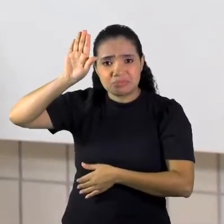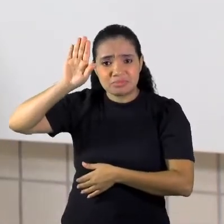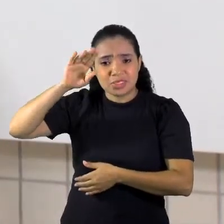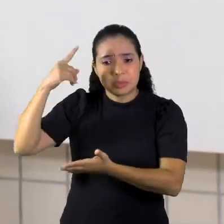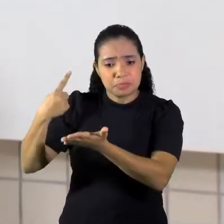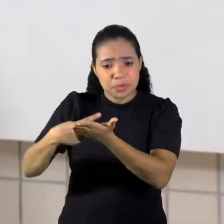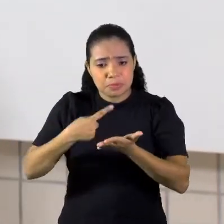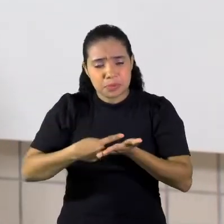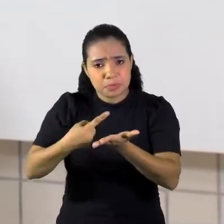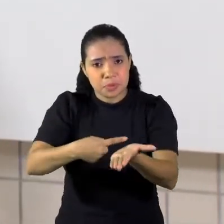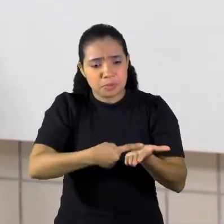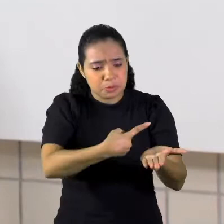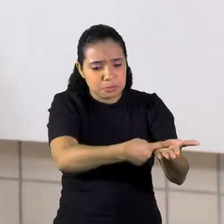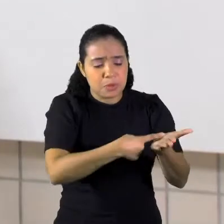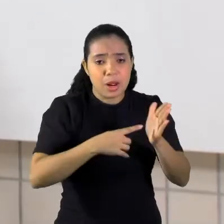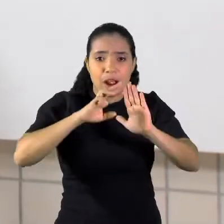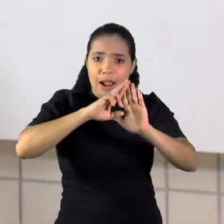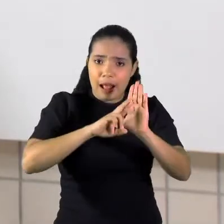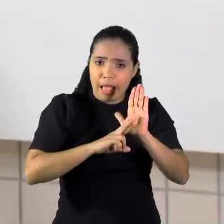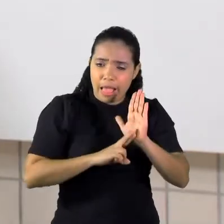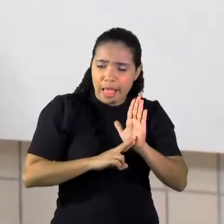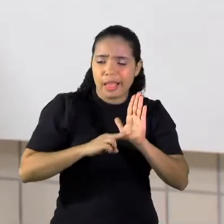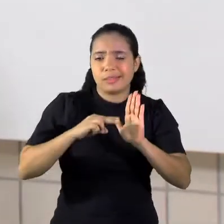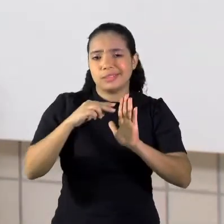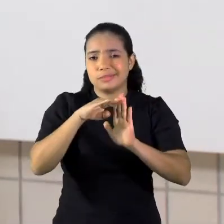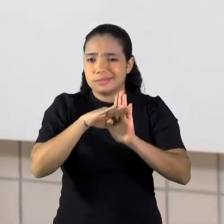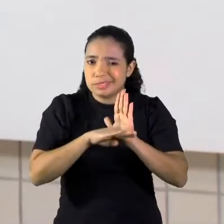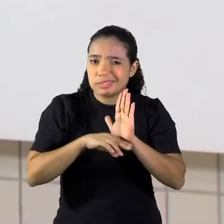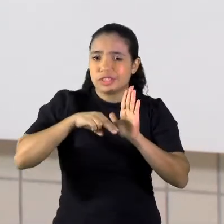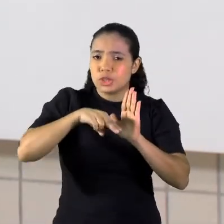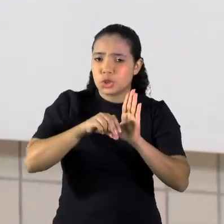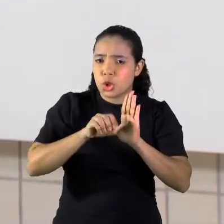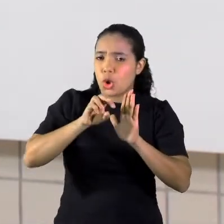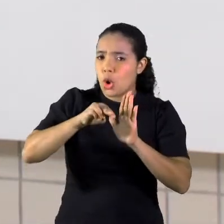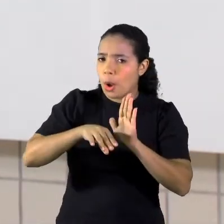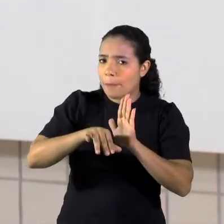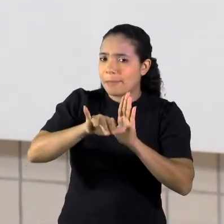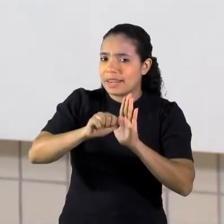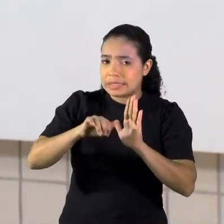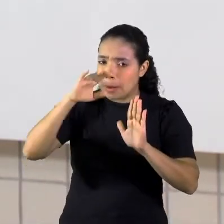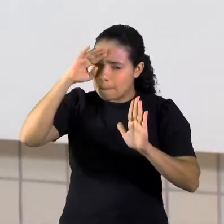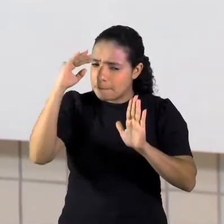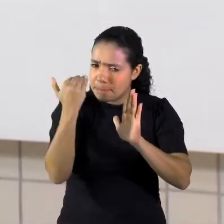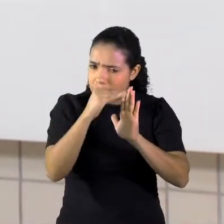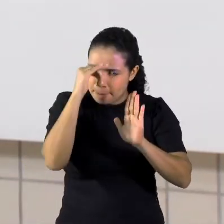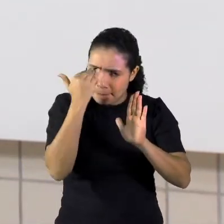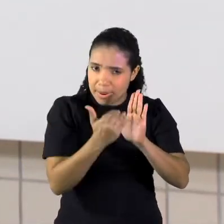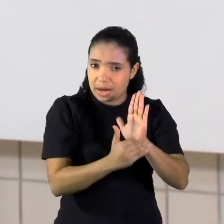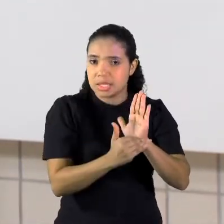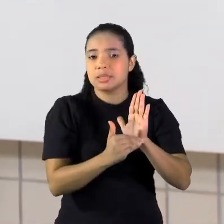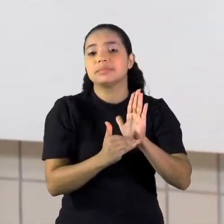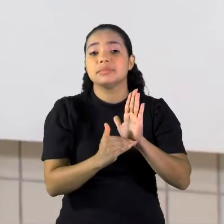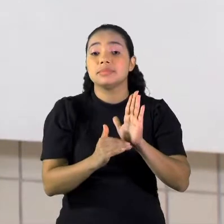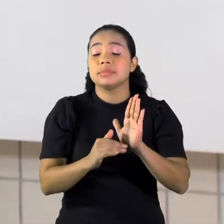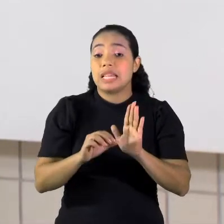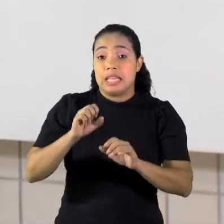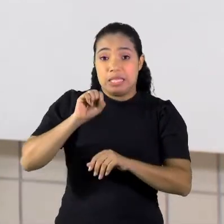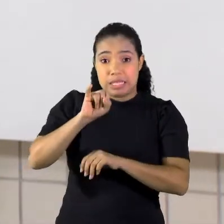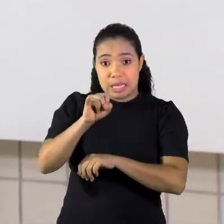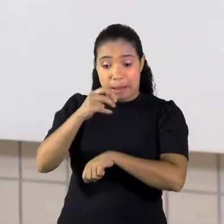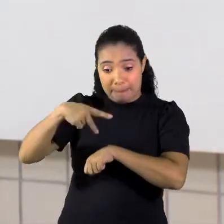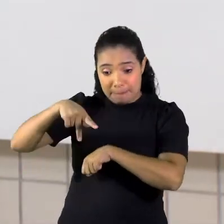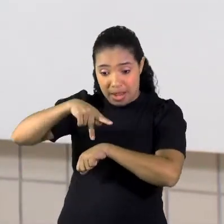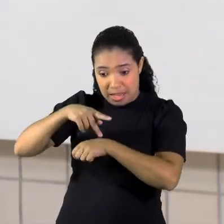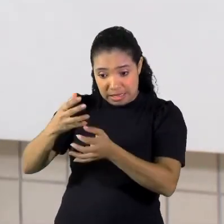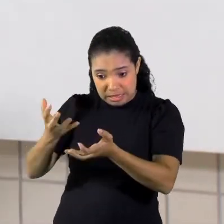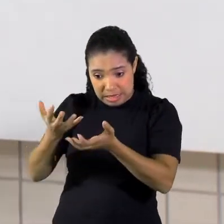algumas regras, com algumas normas, a cumprir algumas obediências. Se o país quer